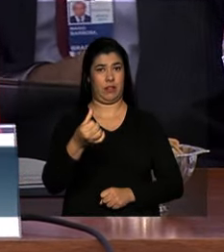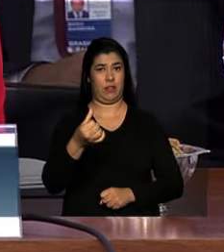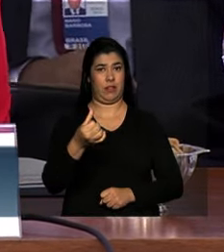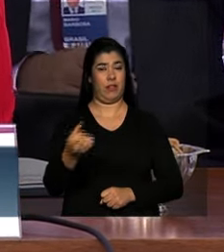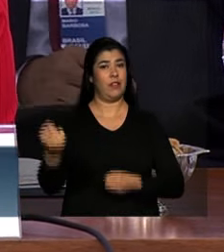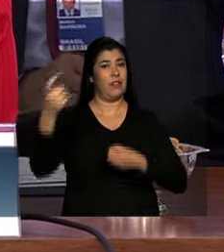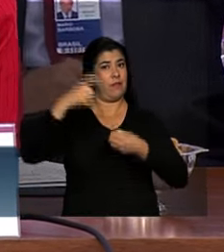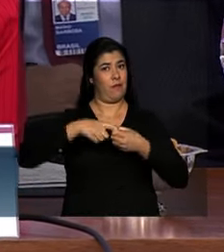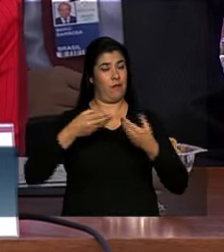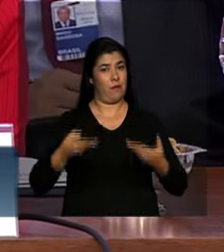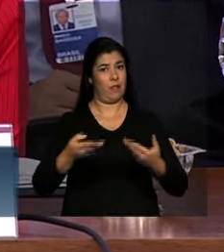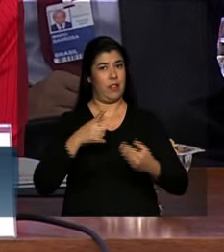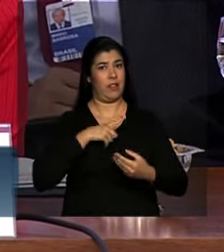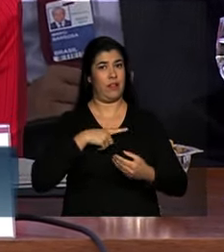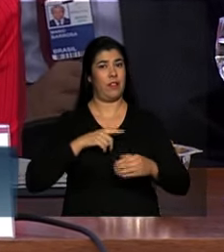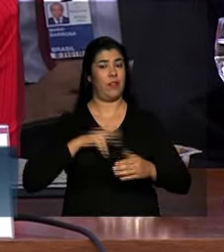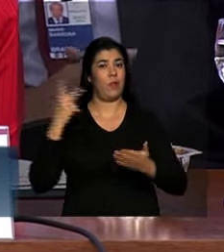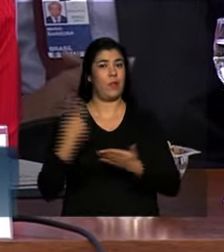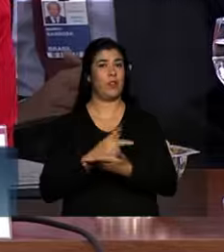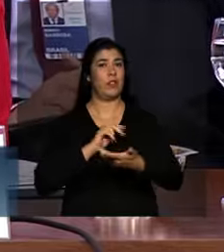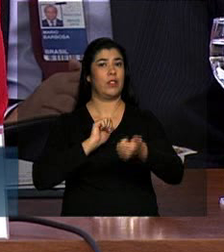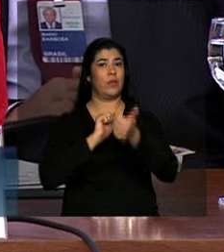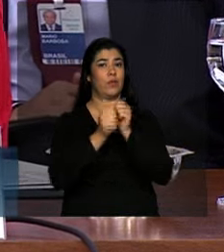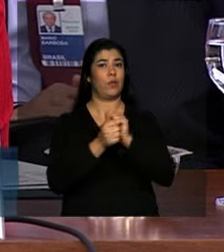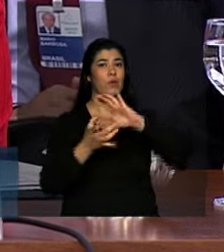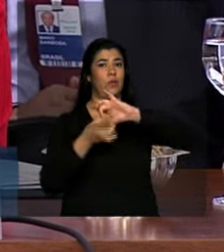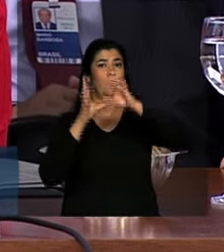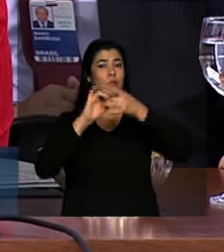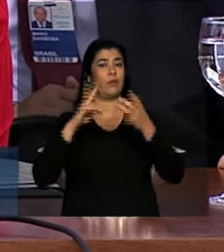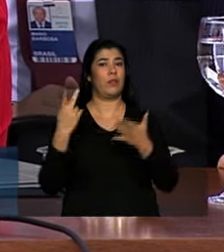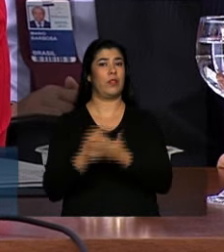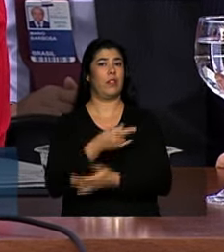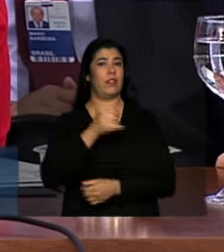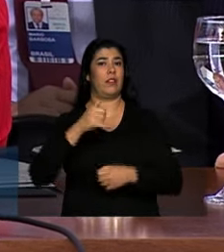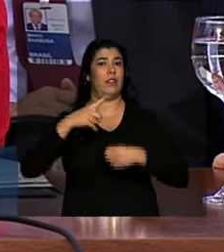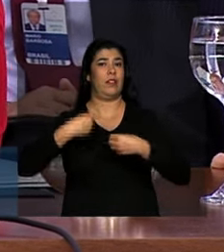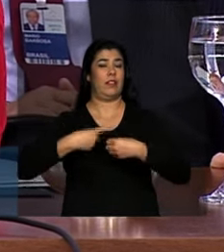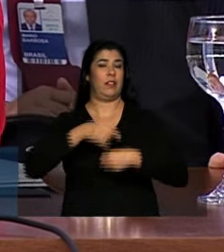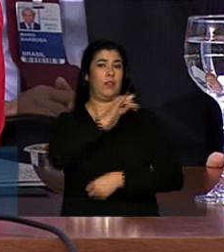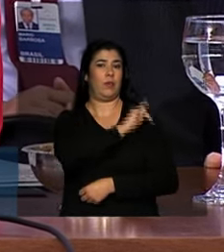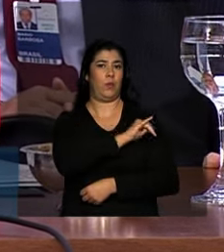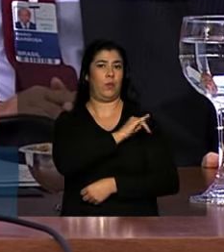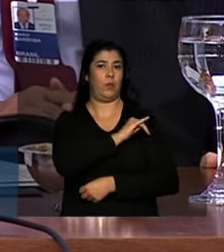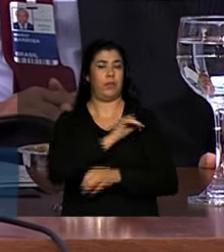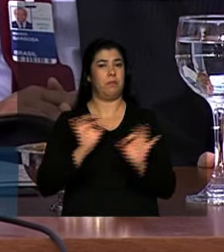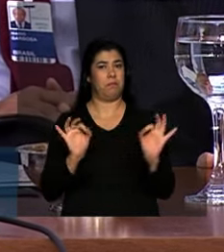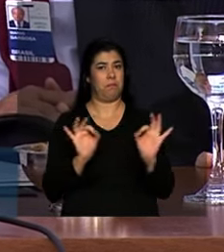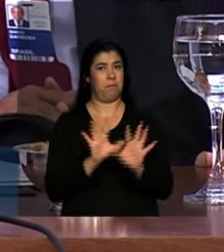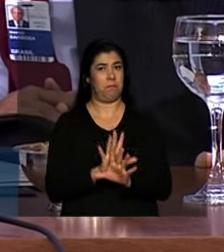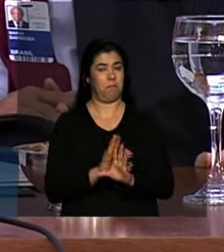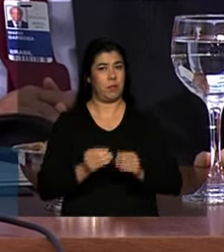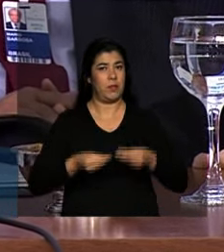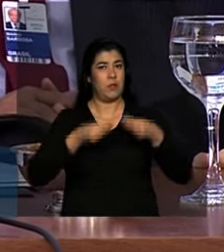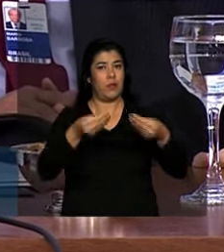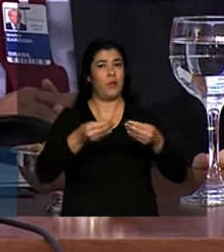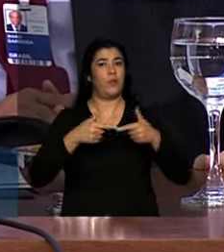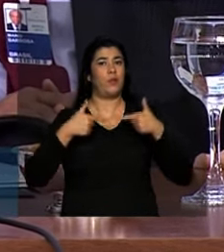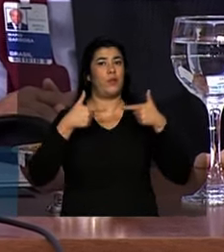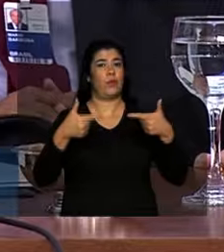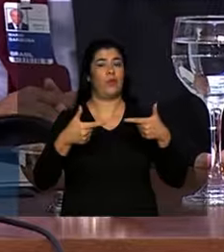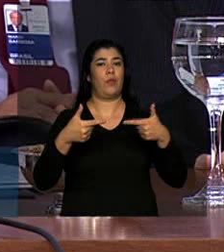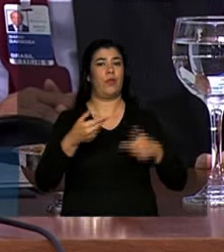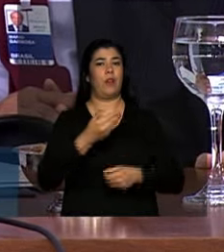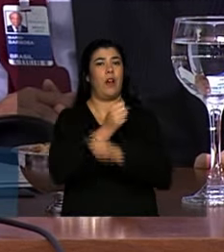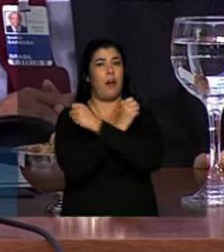adiaremos no Rio de Janeiro. Termino desejando sorte ao amigo presidente